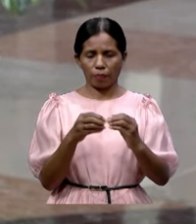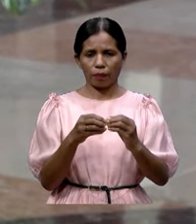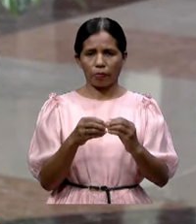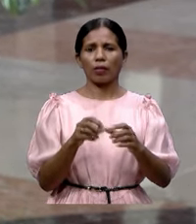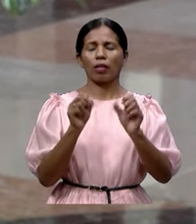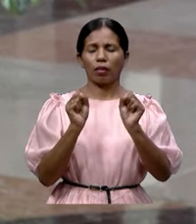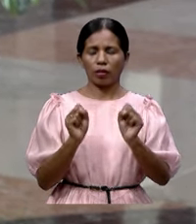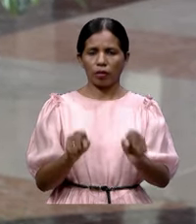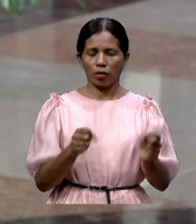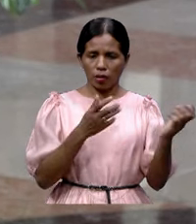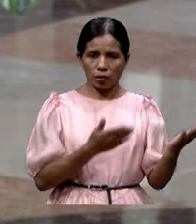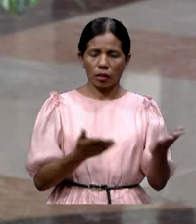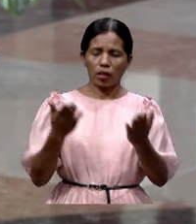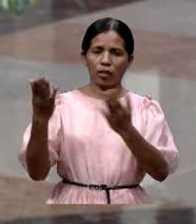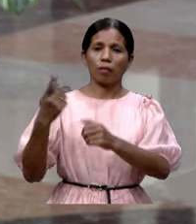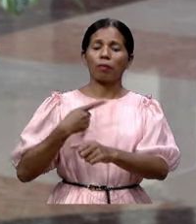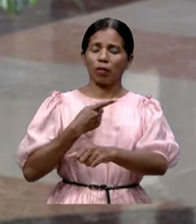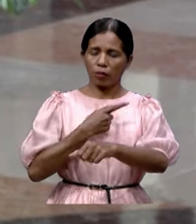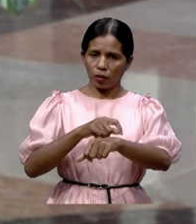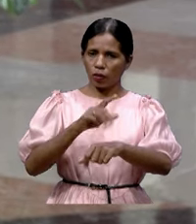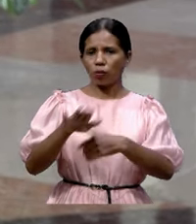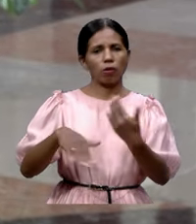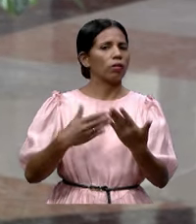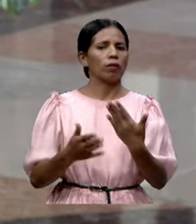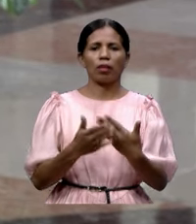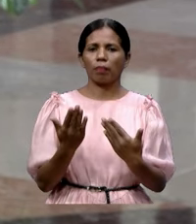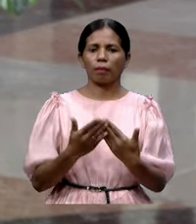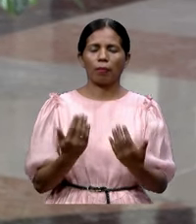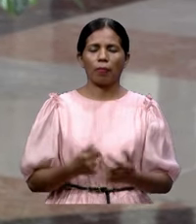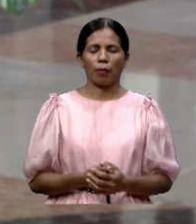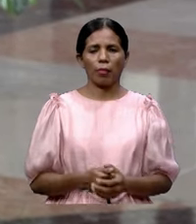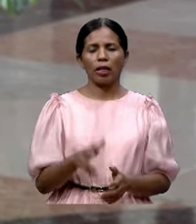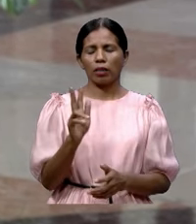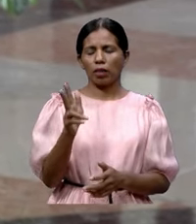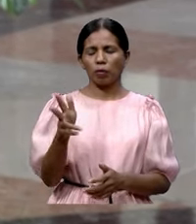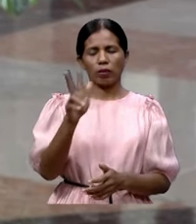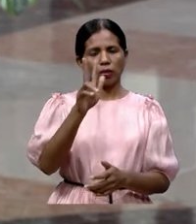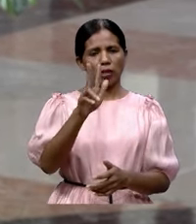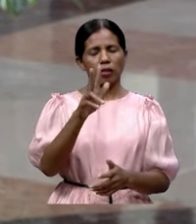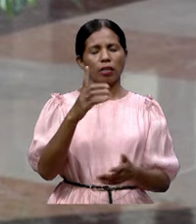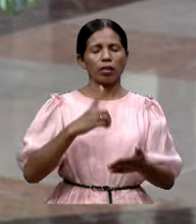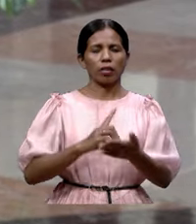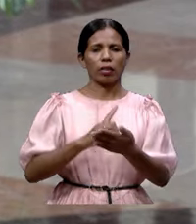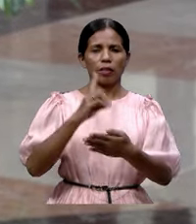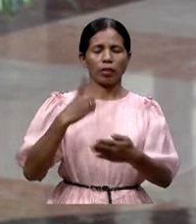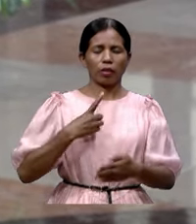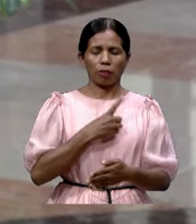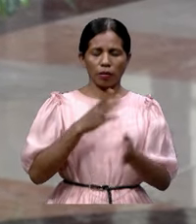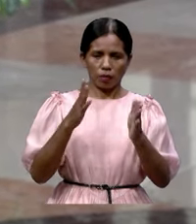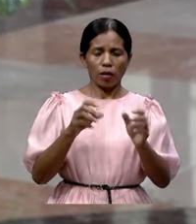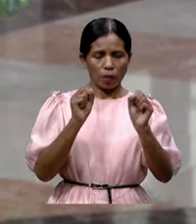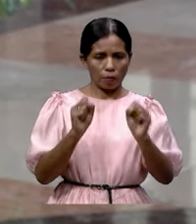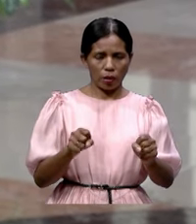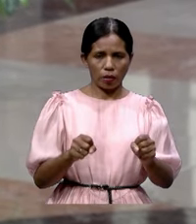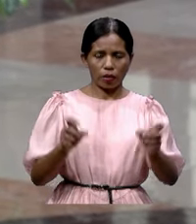hudu delibera i a plenaria, nebe maioria simples. 33 deputados bele ona altera ou